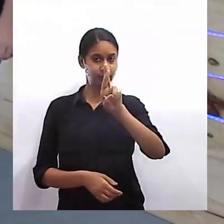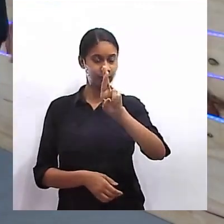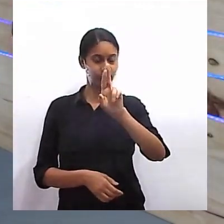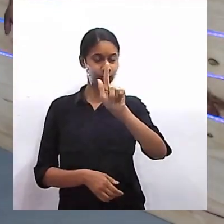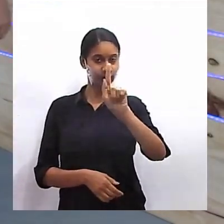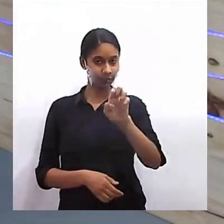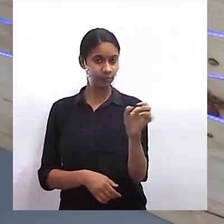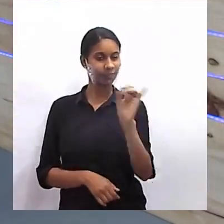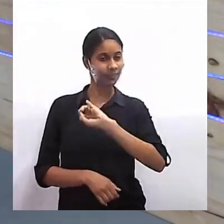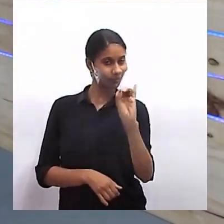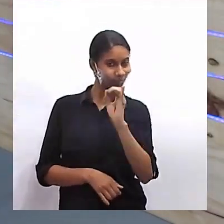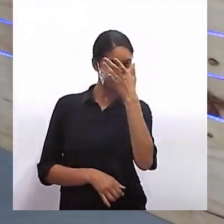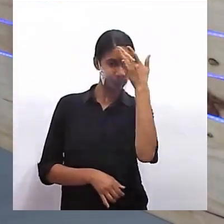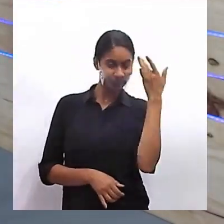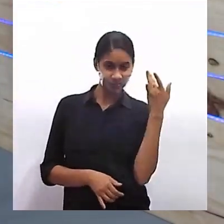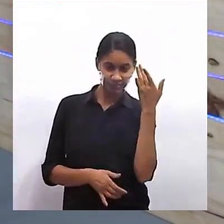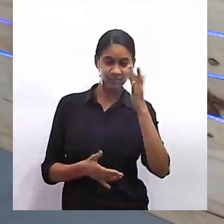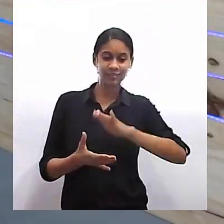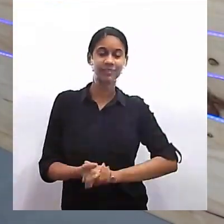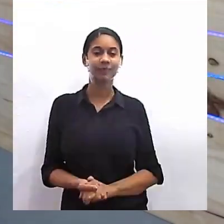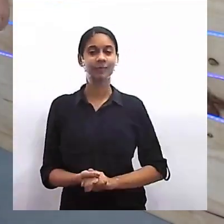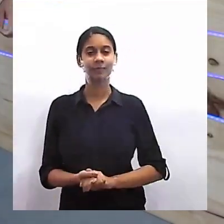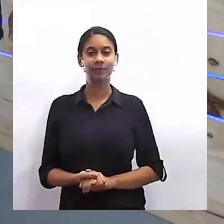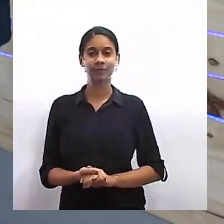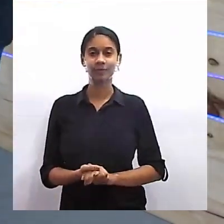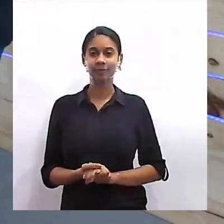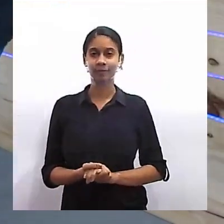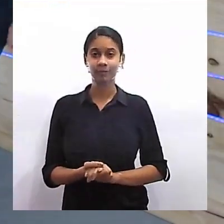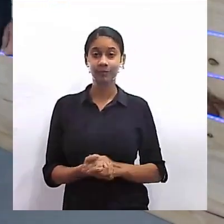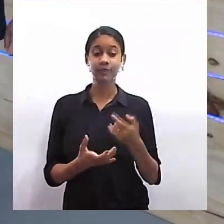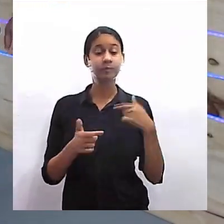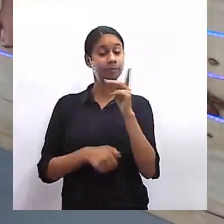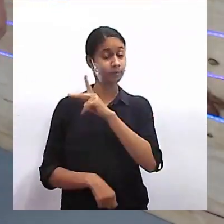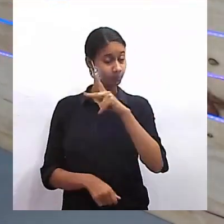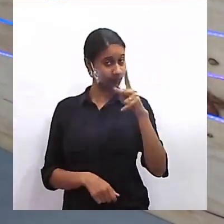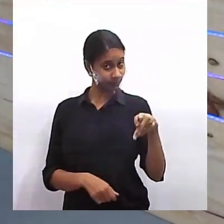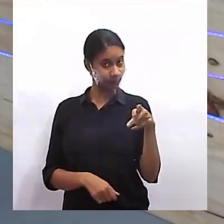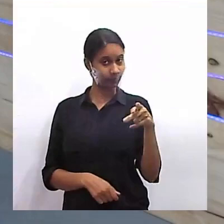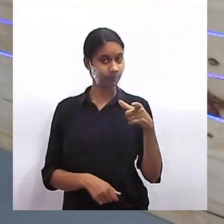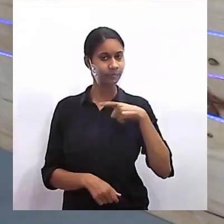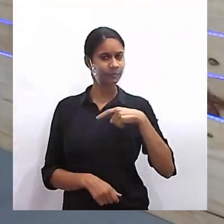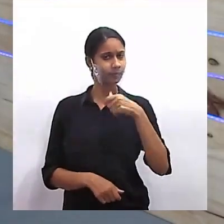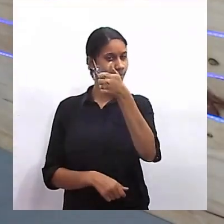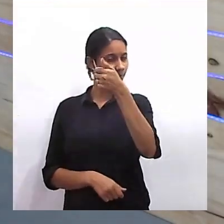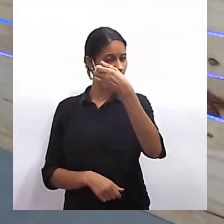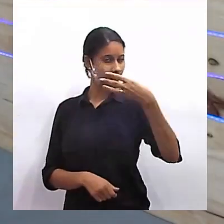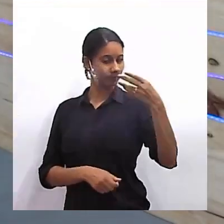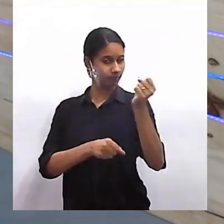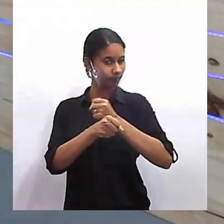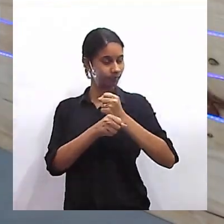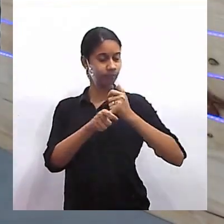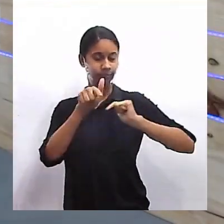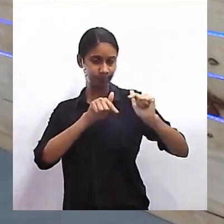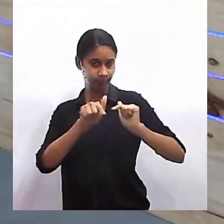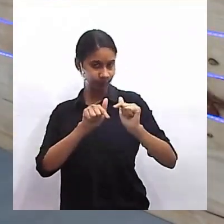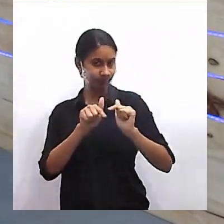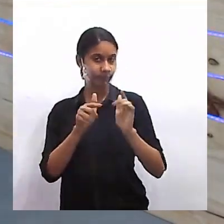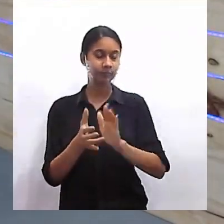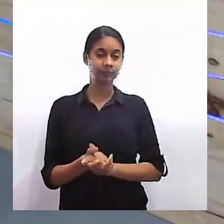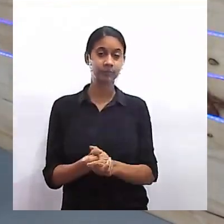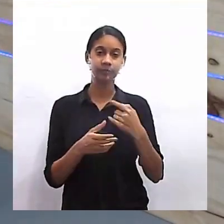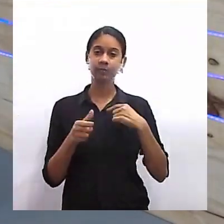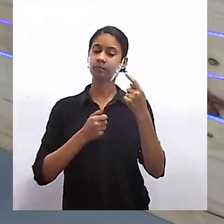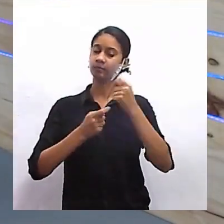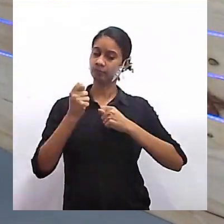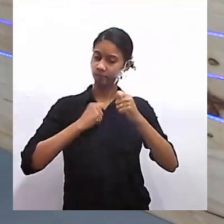Olá pessoal, meu nome é Jorge dos Anjos, sou professor, tenho 13 anos de mercado, sou